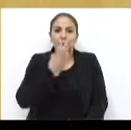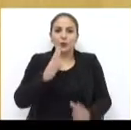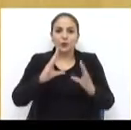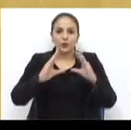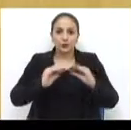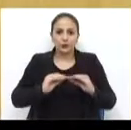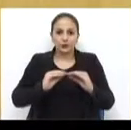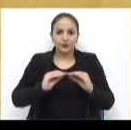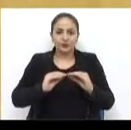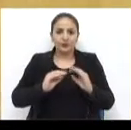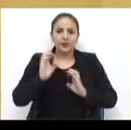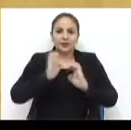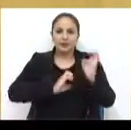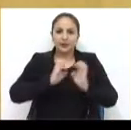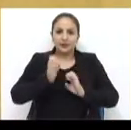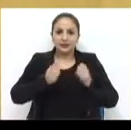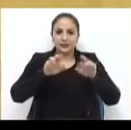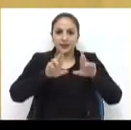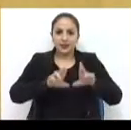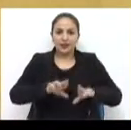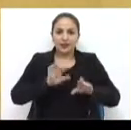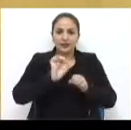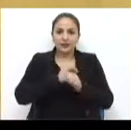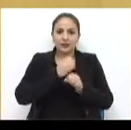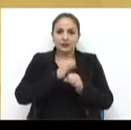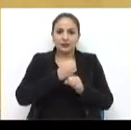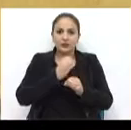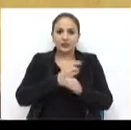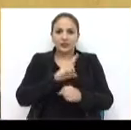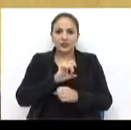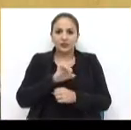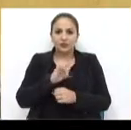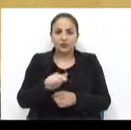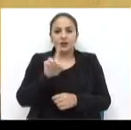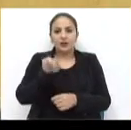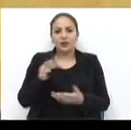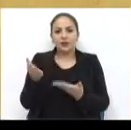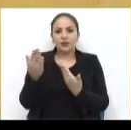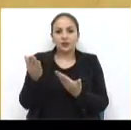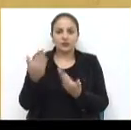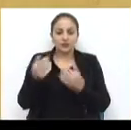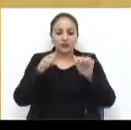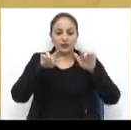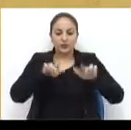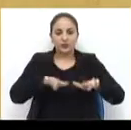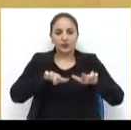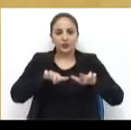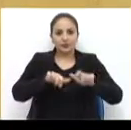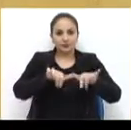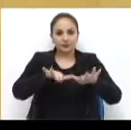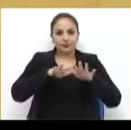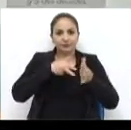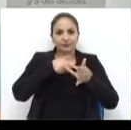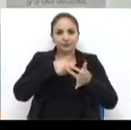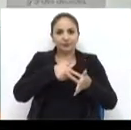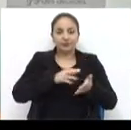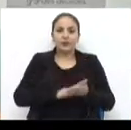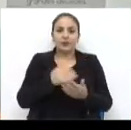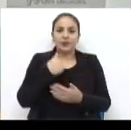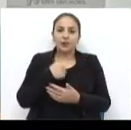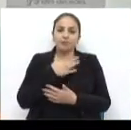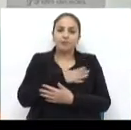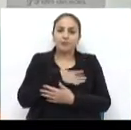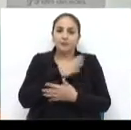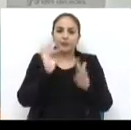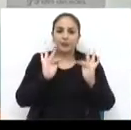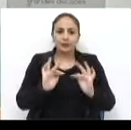Boa noite. Empresário do setor da construção civil é homenageado no espaço do Grande Expediente. Me sinto feliz,